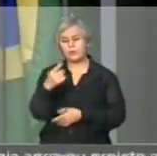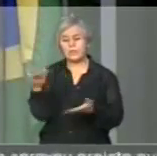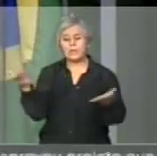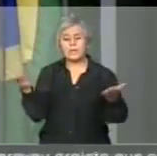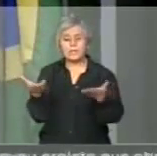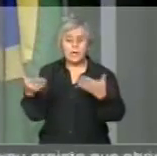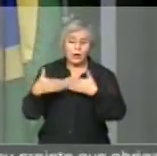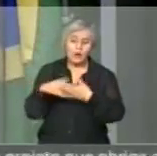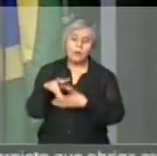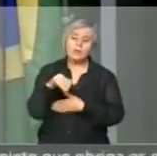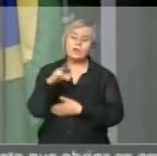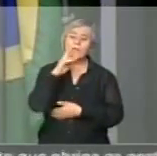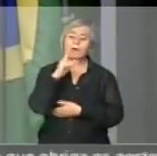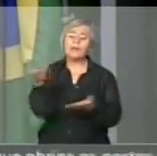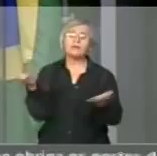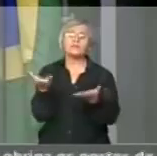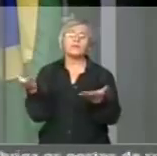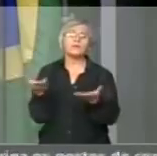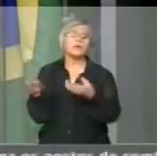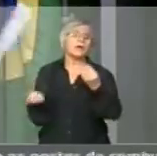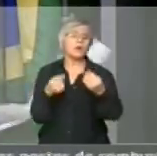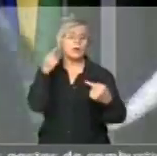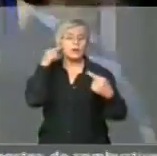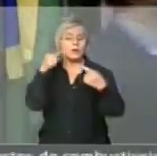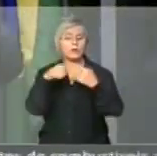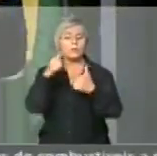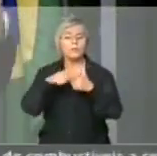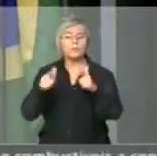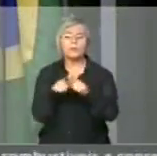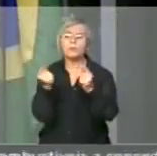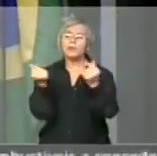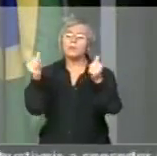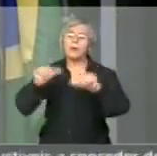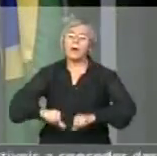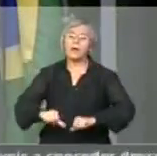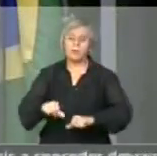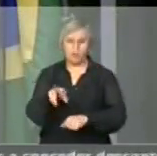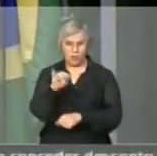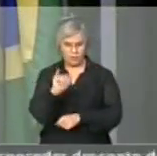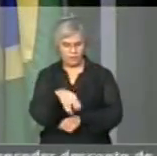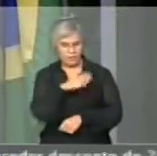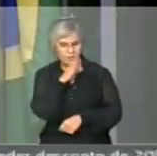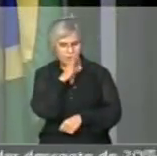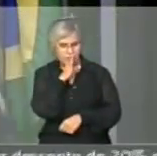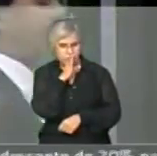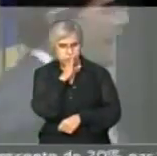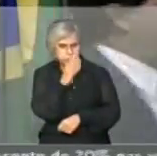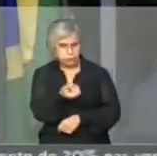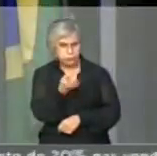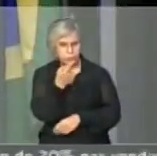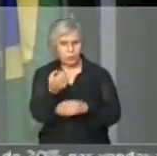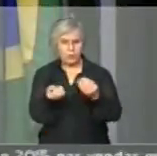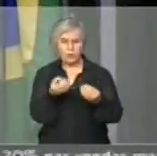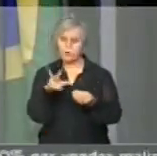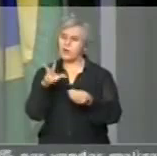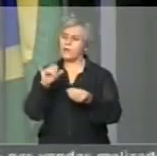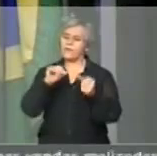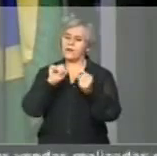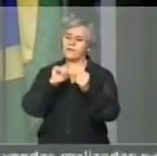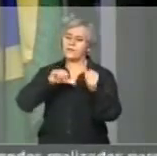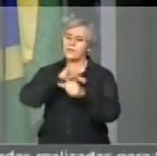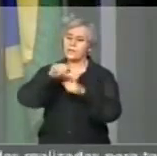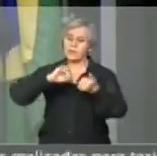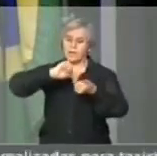vai responder nesse momento em relação a essa crise? O silêncio. Só vai tratar de ajuste